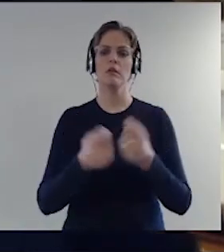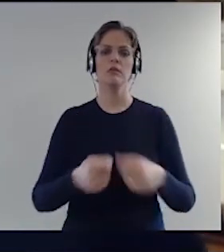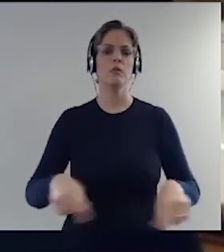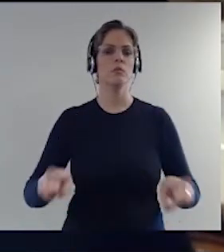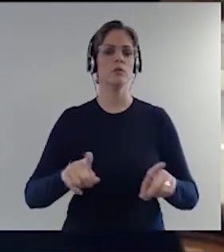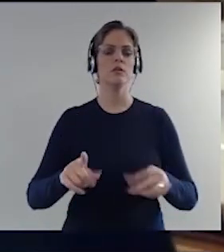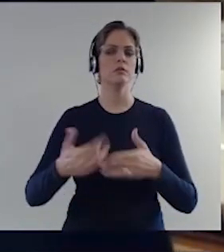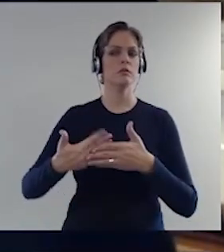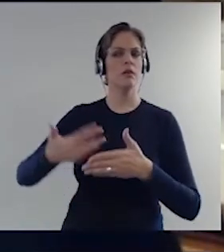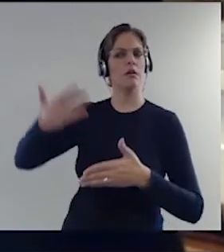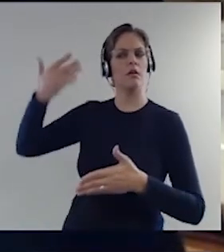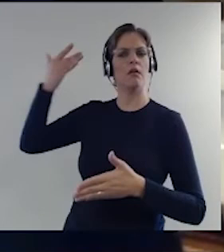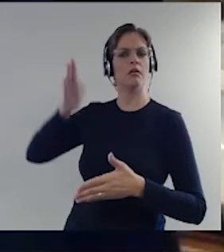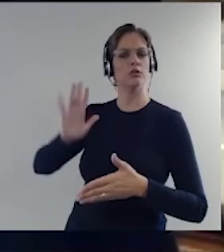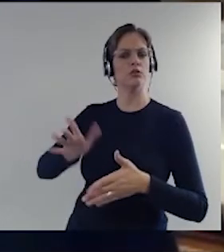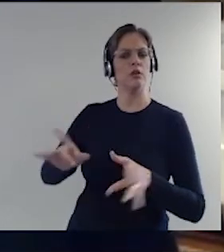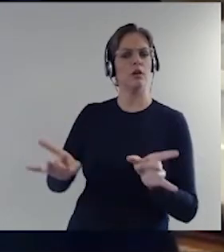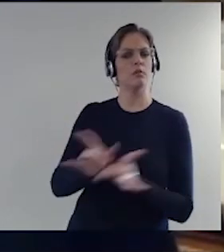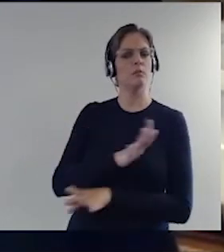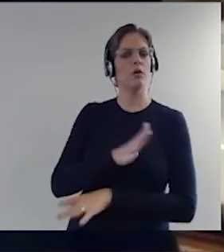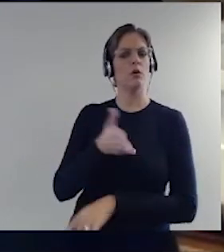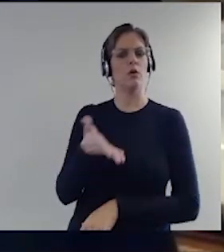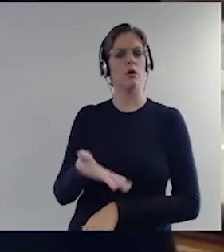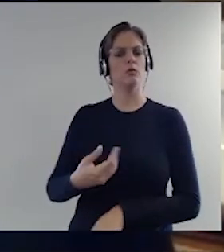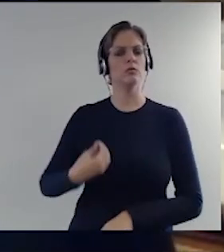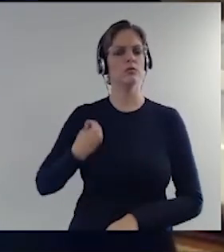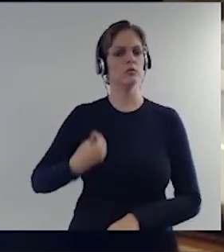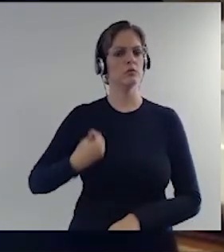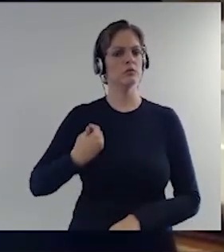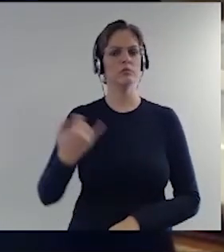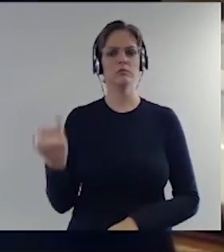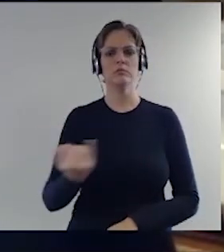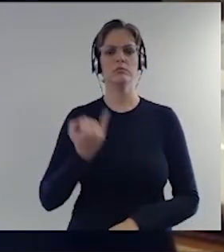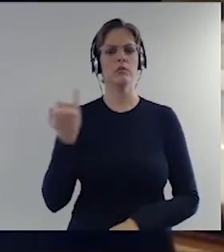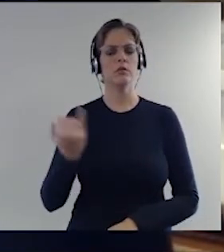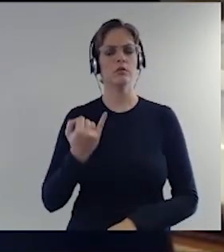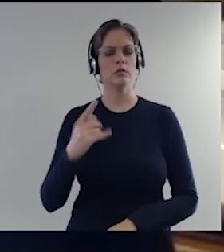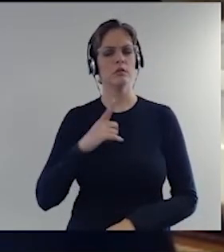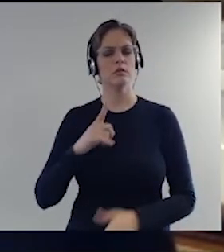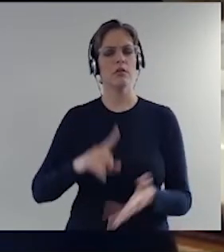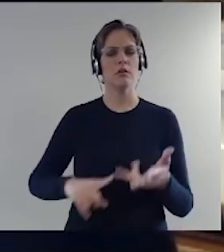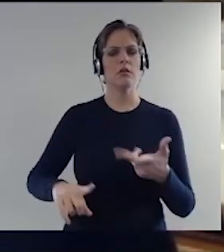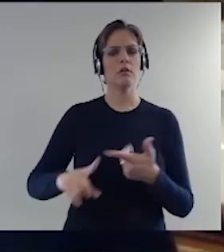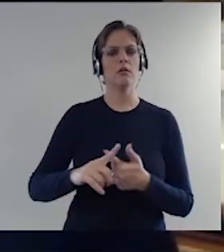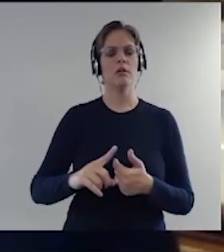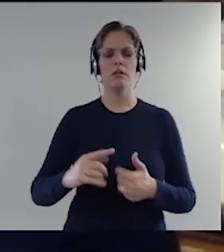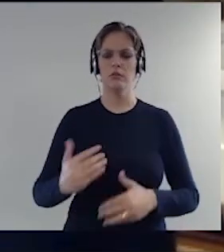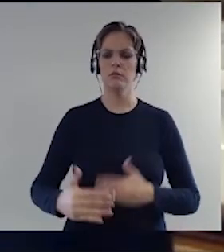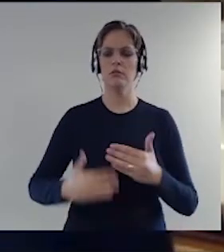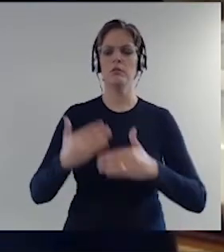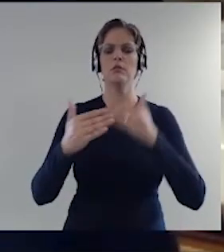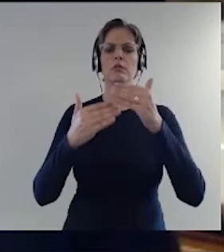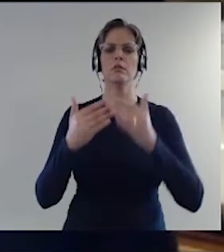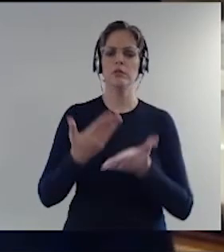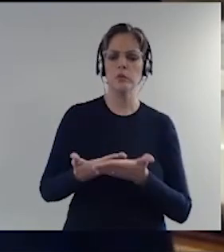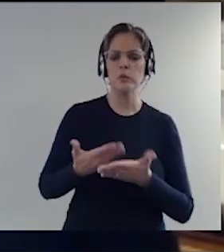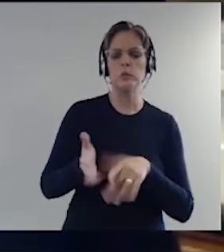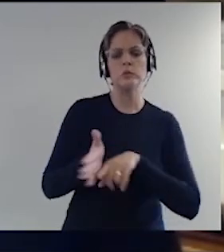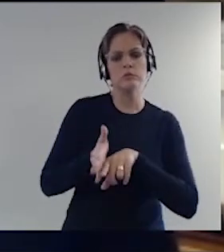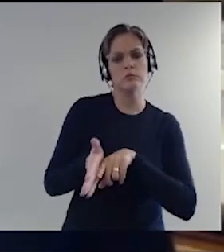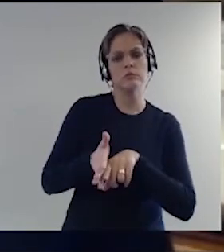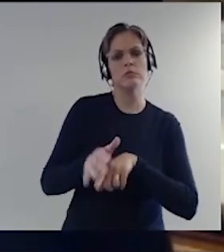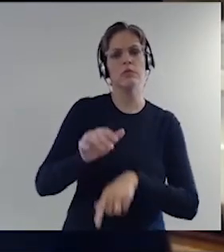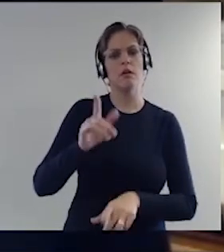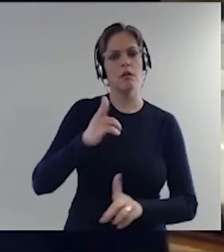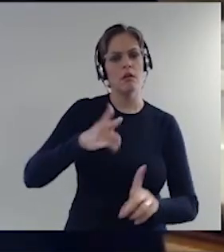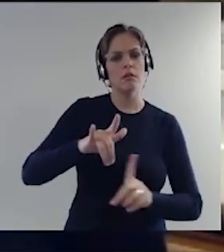já ocuparam o seu espaço e a importância que trazem no desenvolvimento dos estudos, tanto da